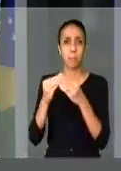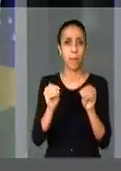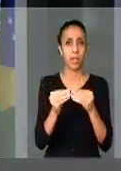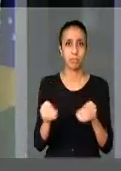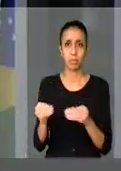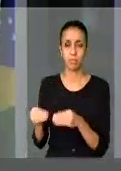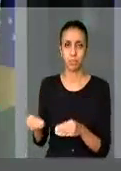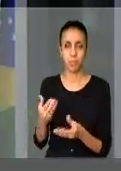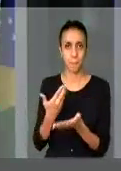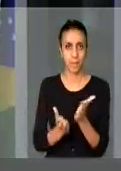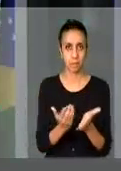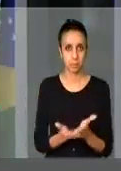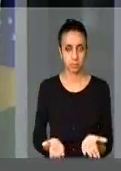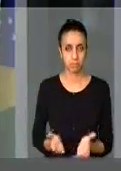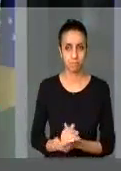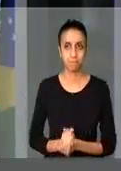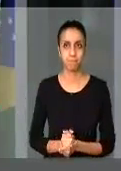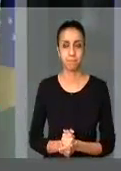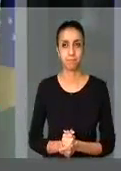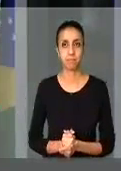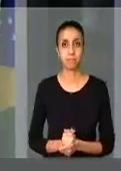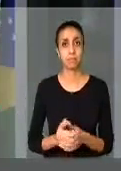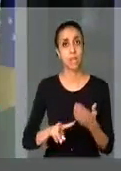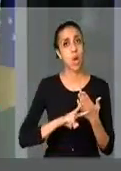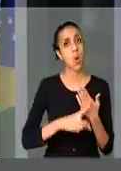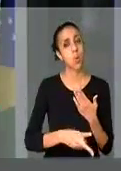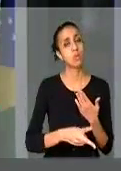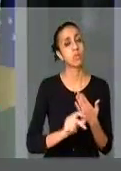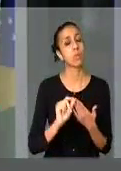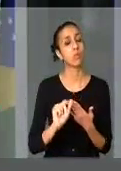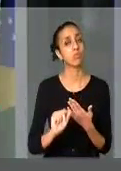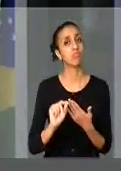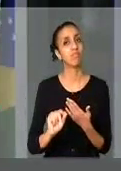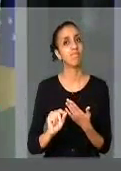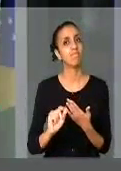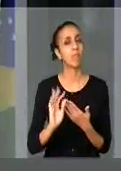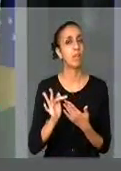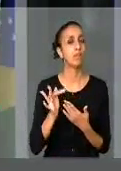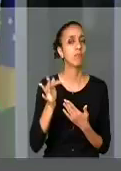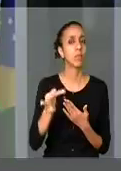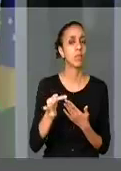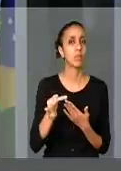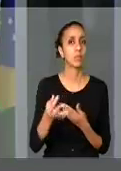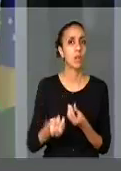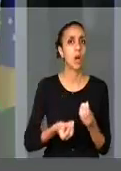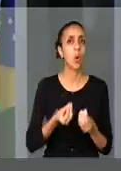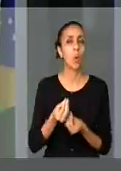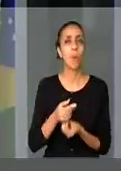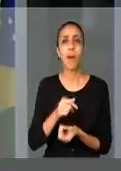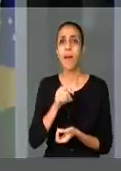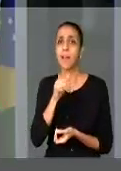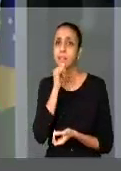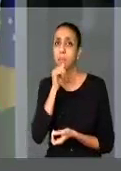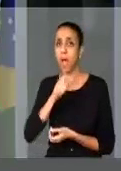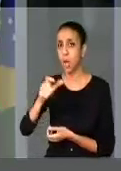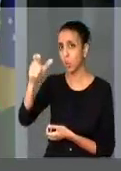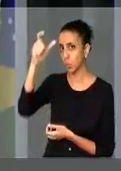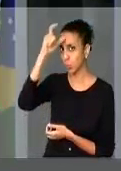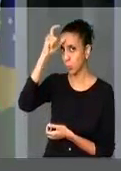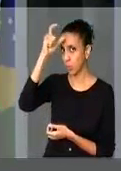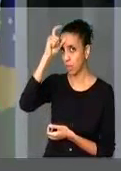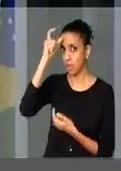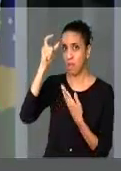ideias têm consequências, qual será o nível de conforto da Turquia em relação